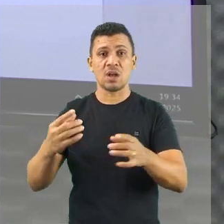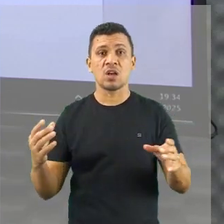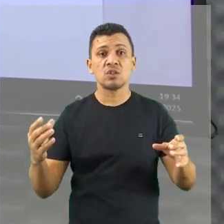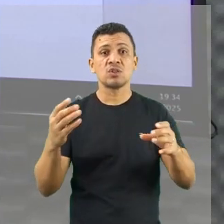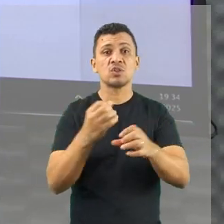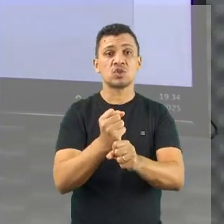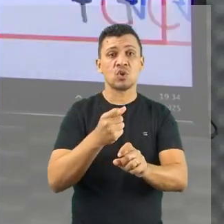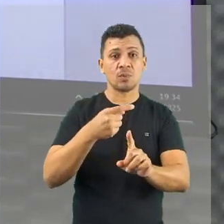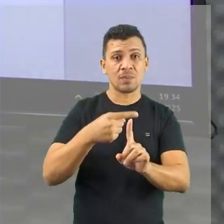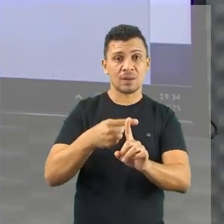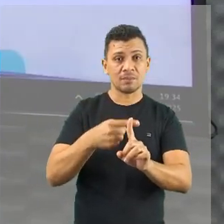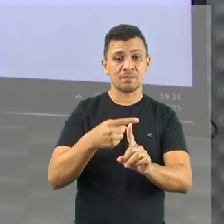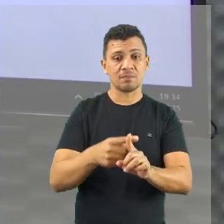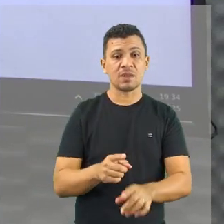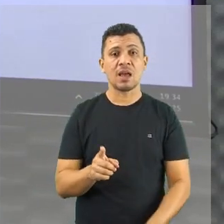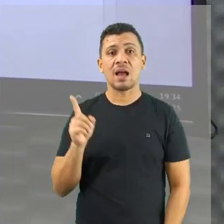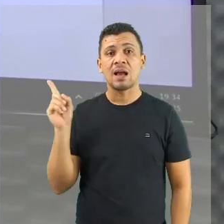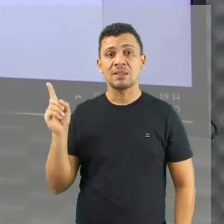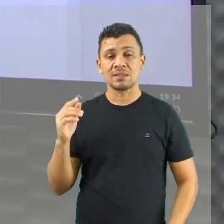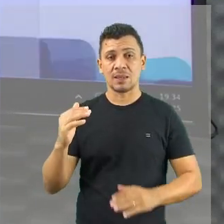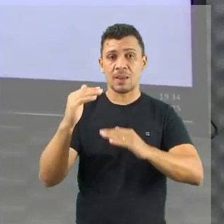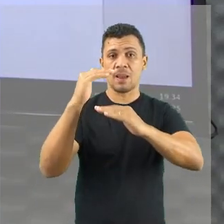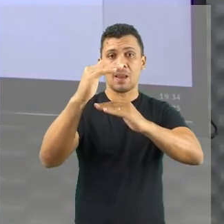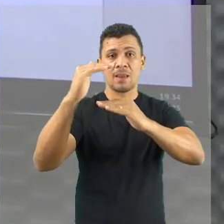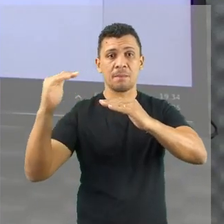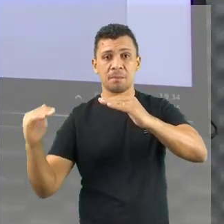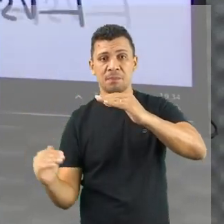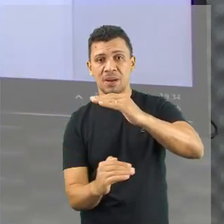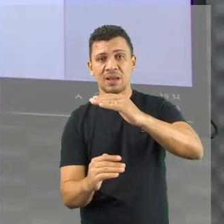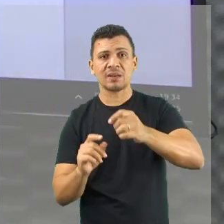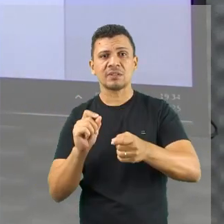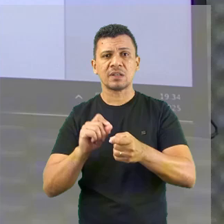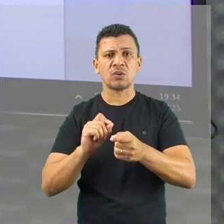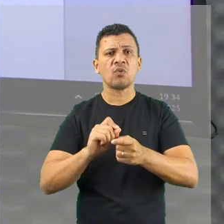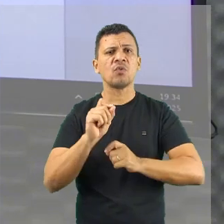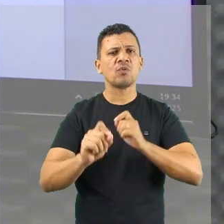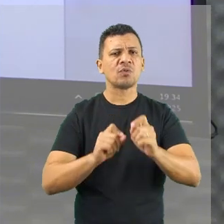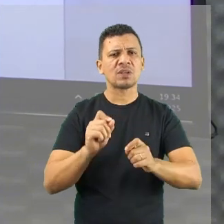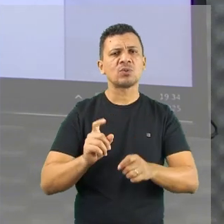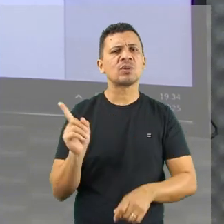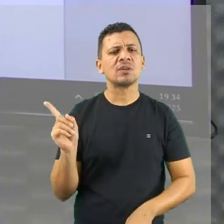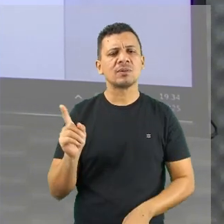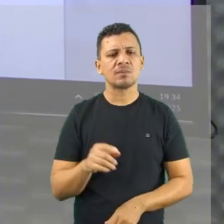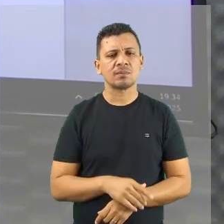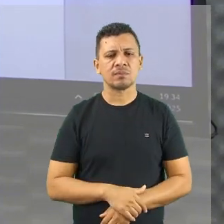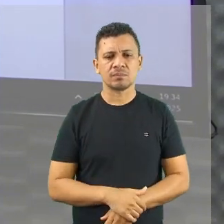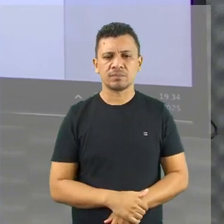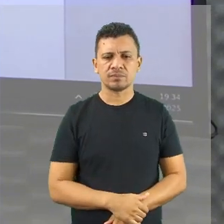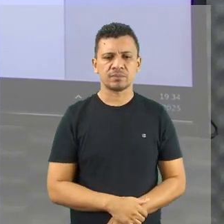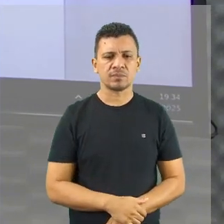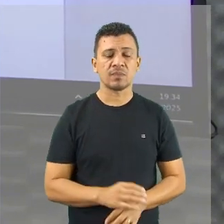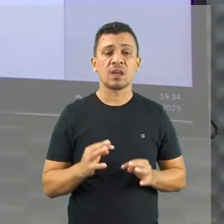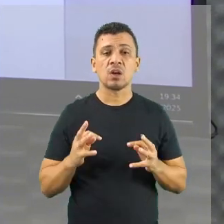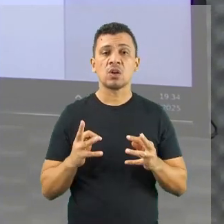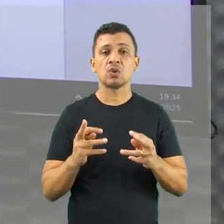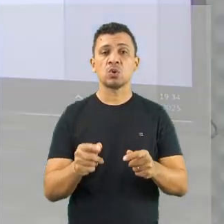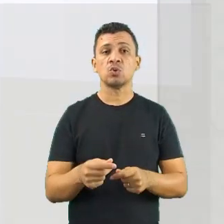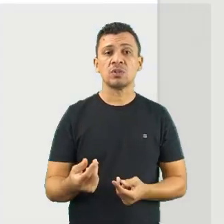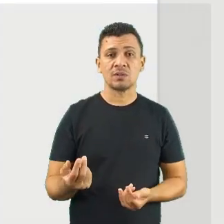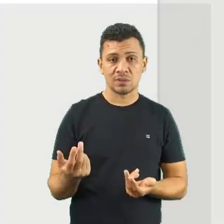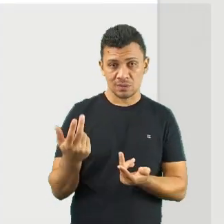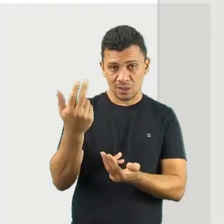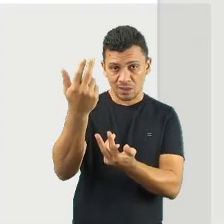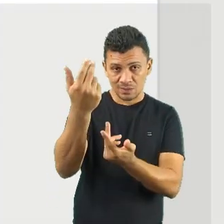valores. Resistência em paralelo, o que a gente faz, Elden, quando os resistores estão em paralelo? Como todos eles são iguais,